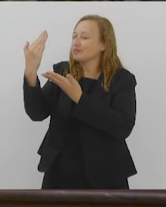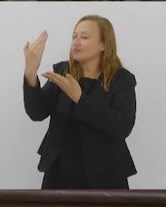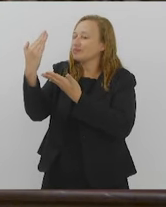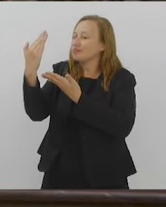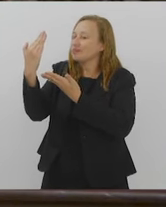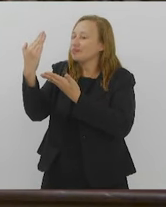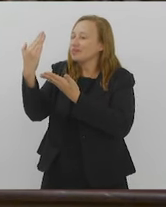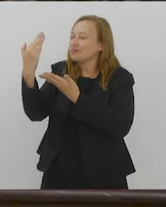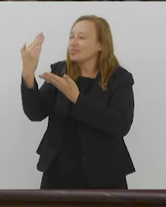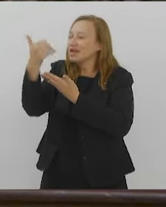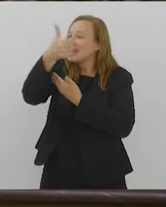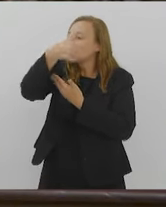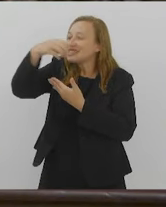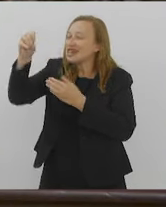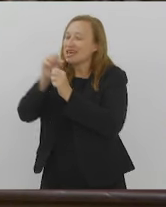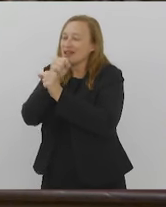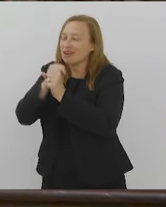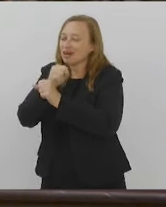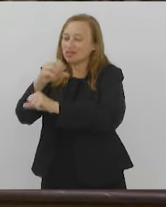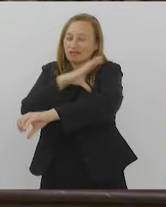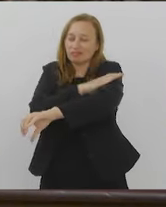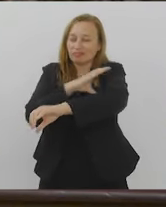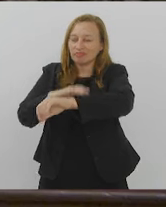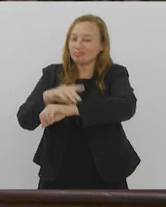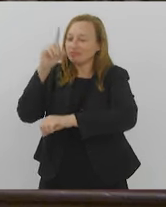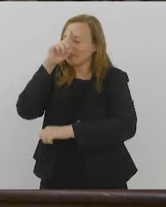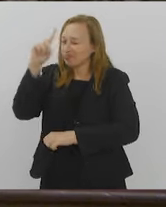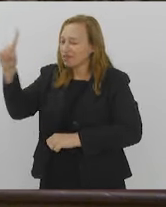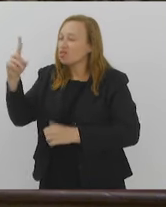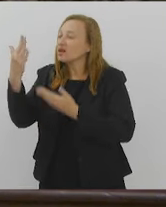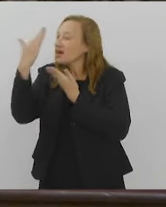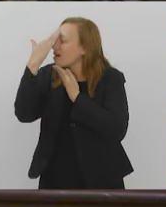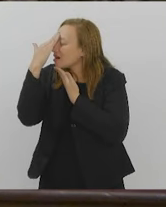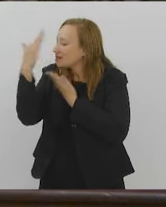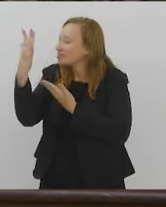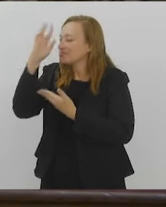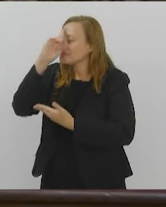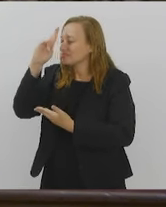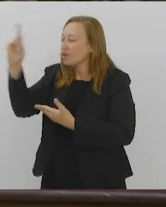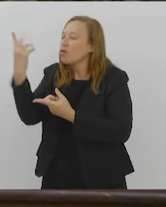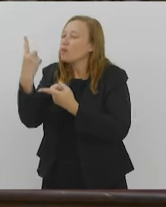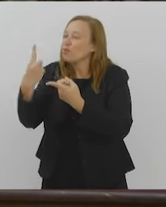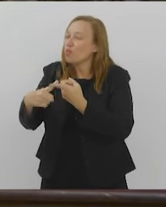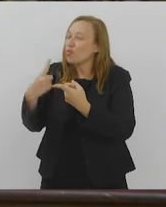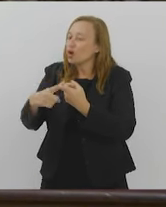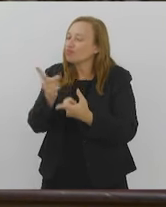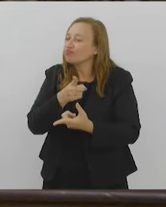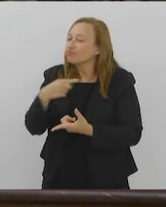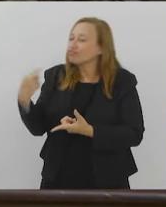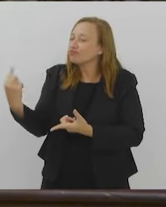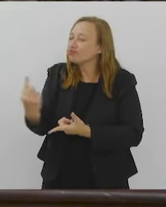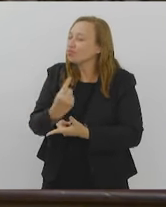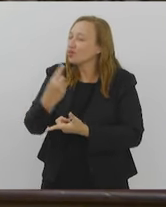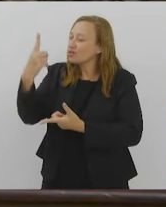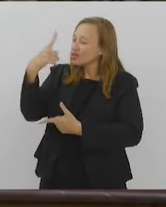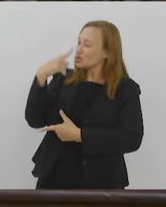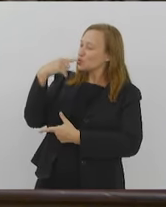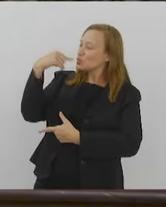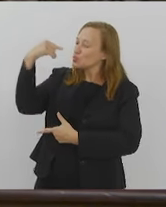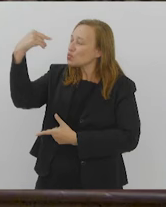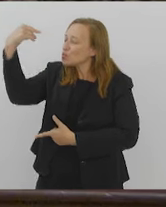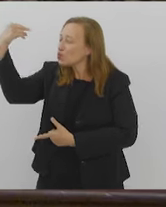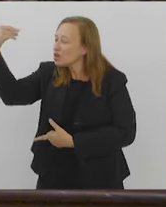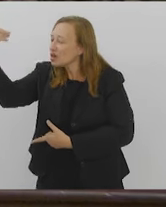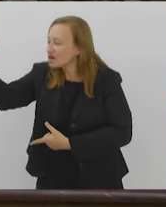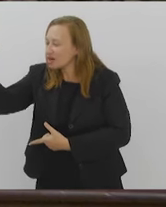pelo centenário da Assembleia de Deus. Te agradecemos, Senhor, porque fomos chamados